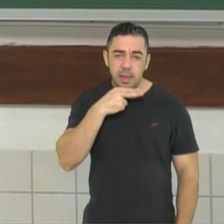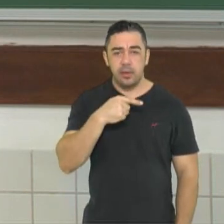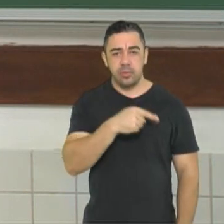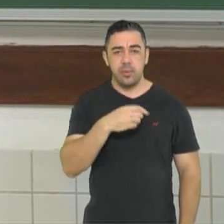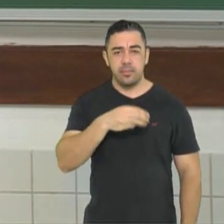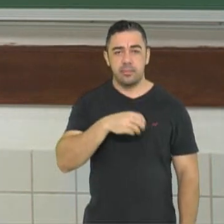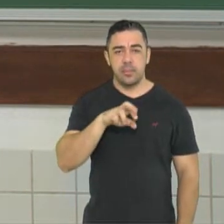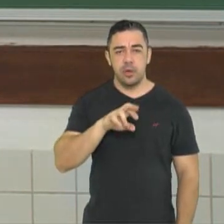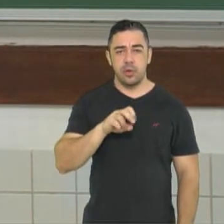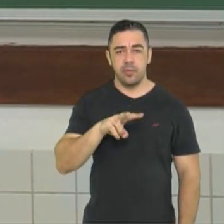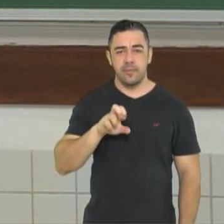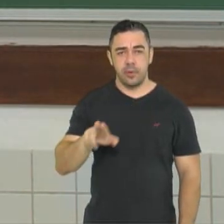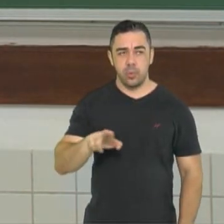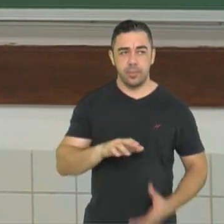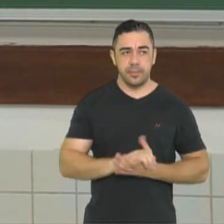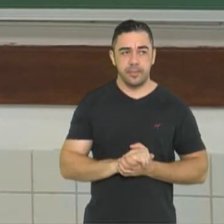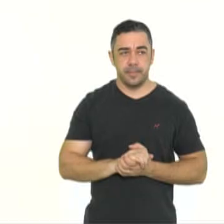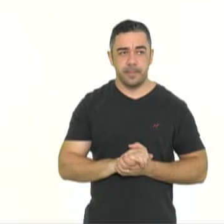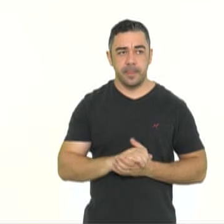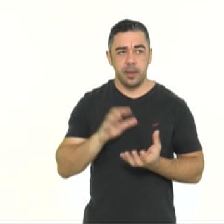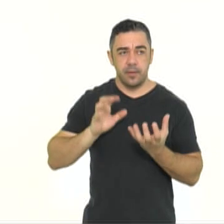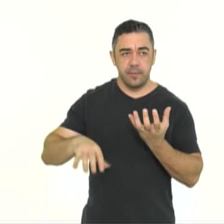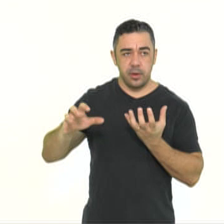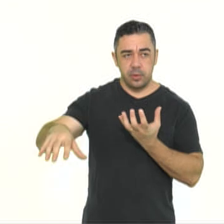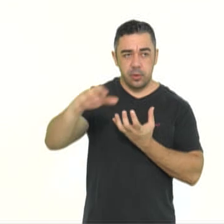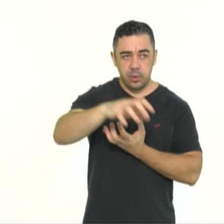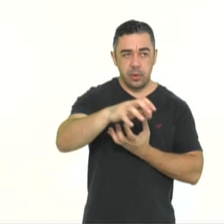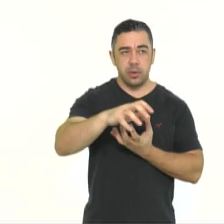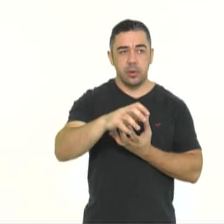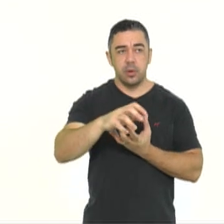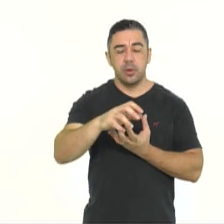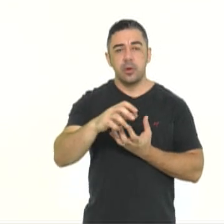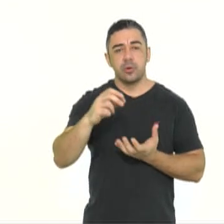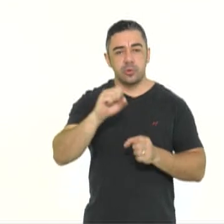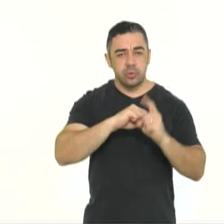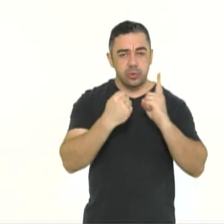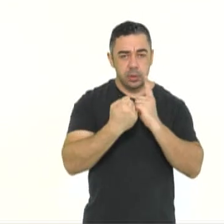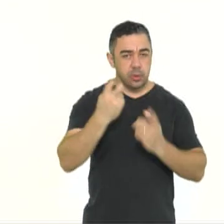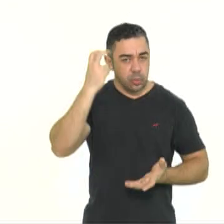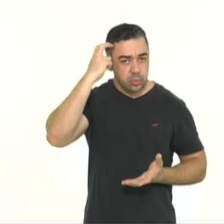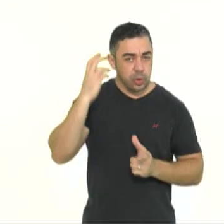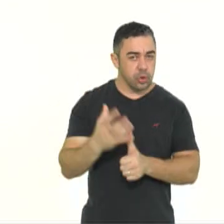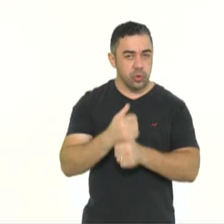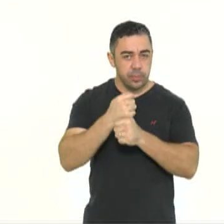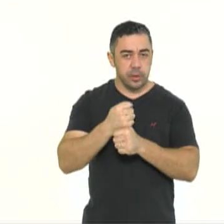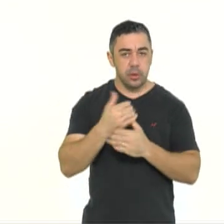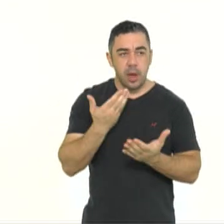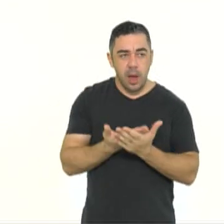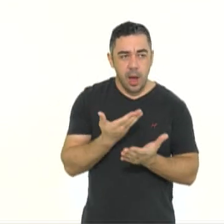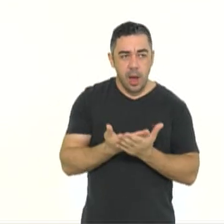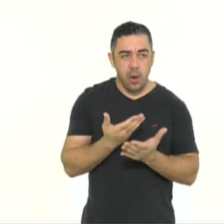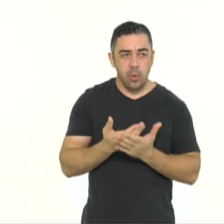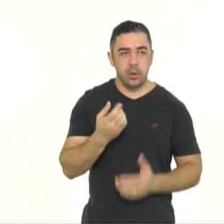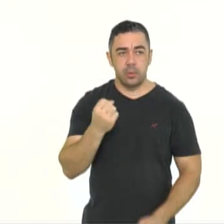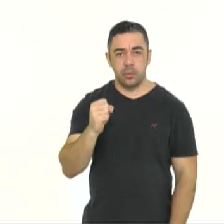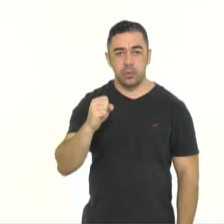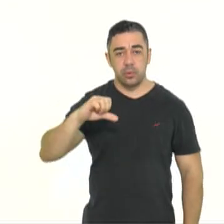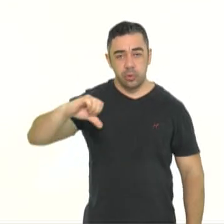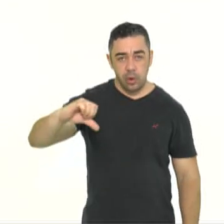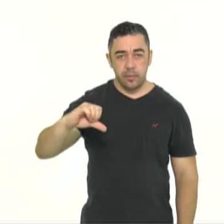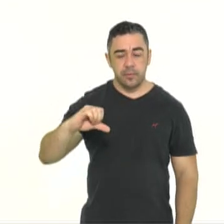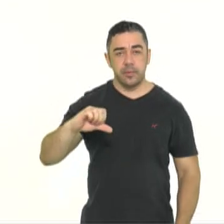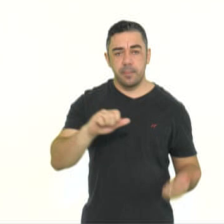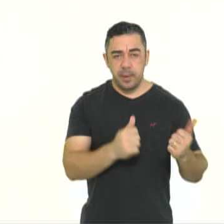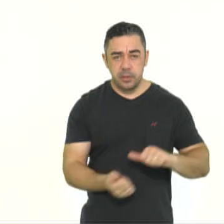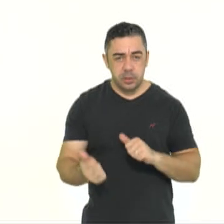Meroveu. Fechamos aí? Feudalismo, sociedade, cultura, os domínios germanos. Aula 8.9, batismo, domínios e